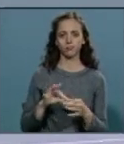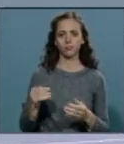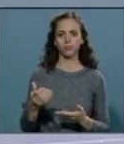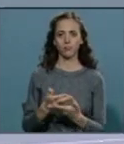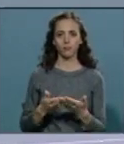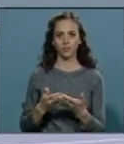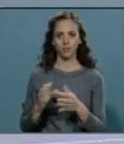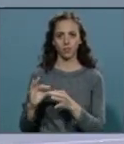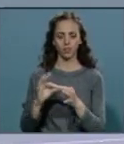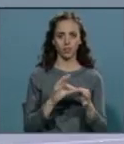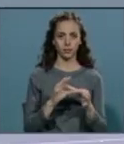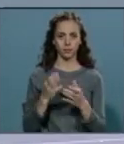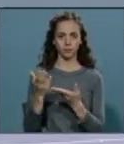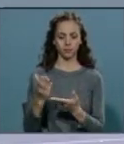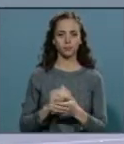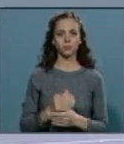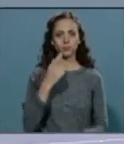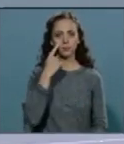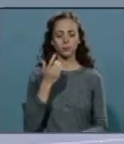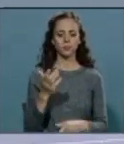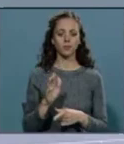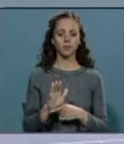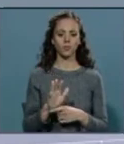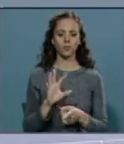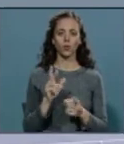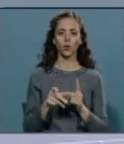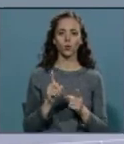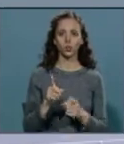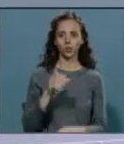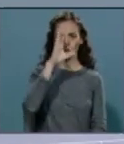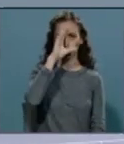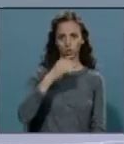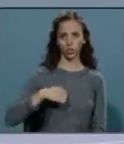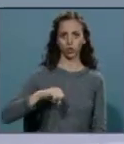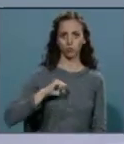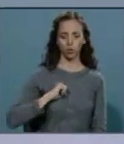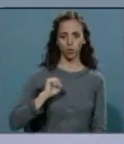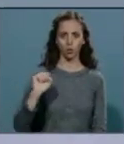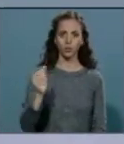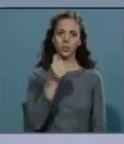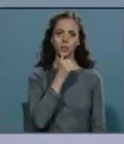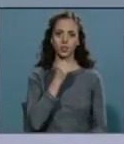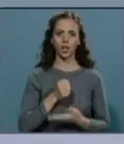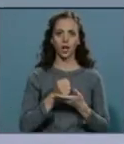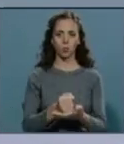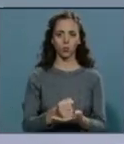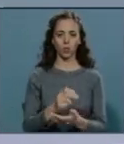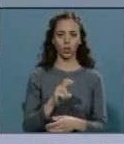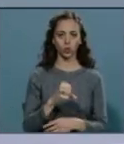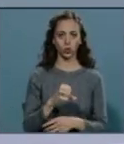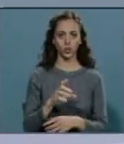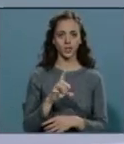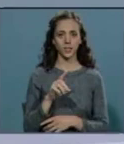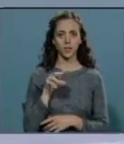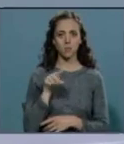de relacionamento e veja-se por exemplo o que aconteceu com o governo espanhol que acabou decidir um apoio acho que os automóveis